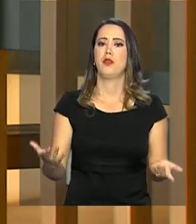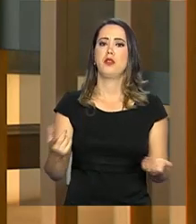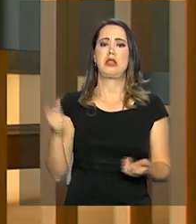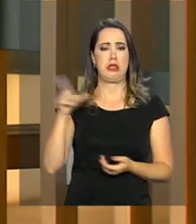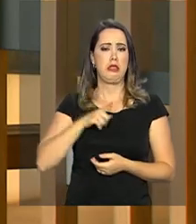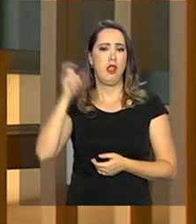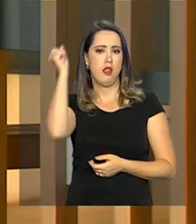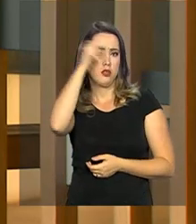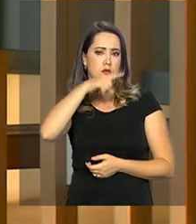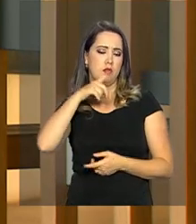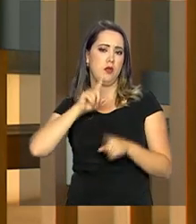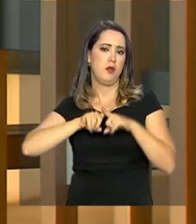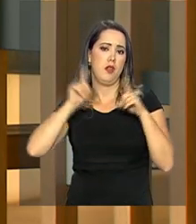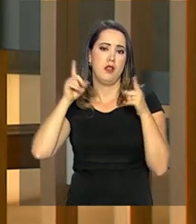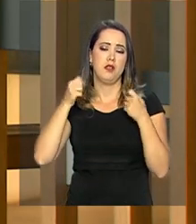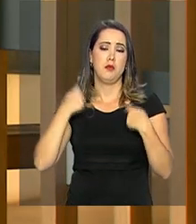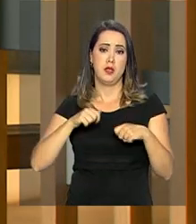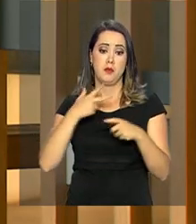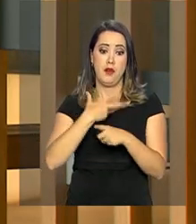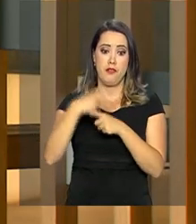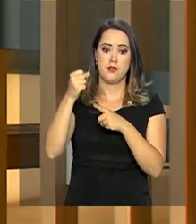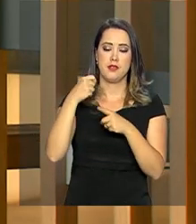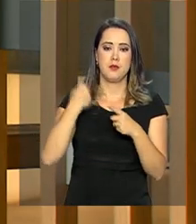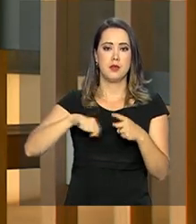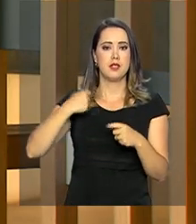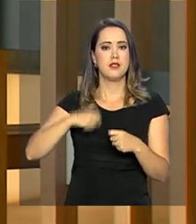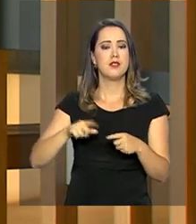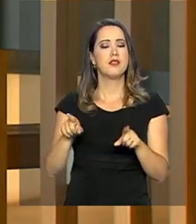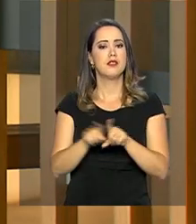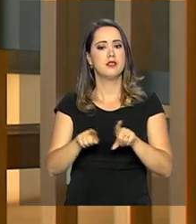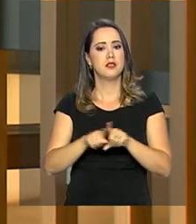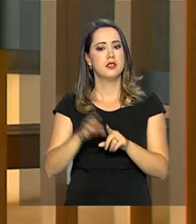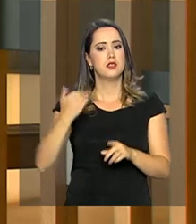dificuldades, para que elas sejam superadas, elas precisam